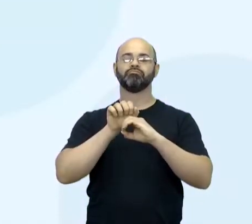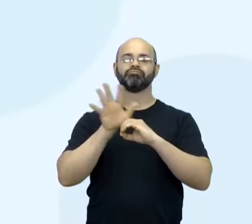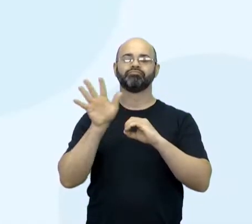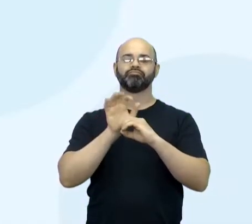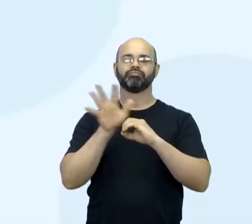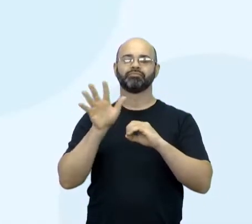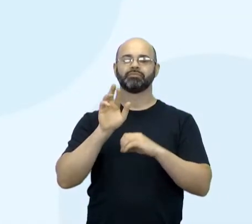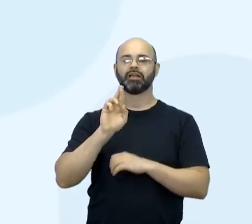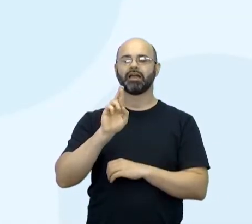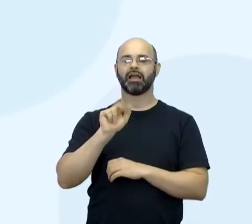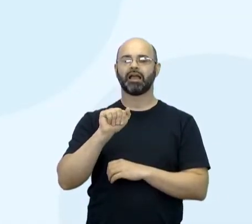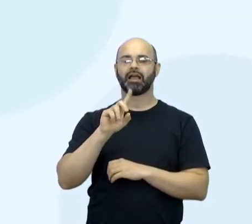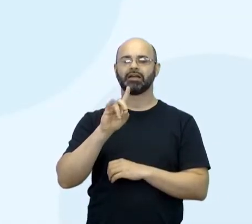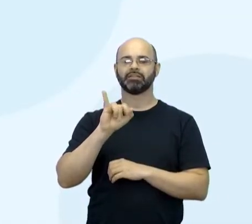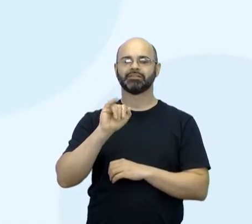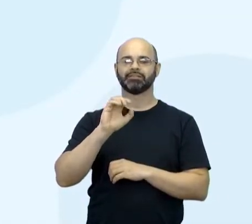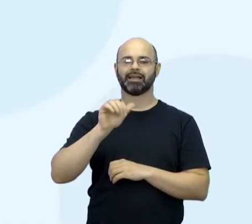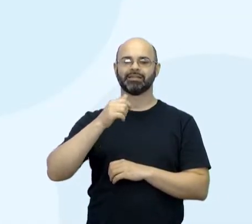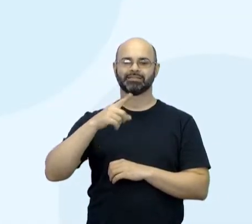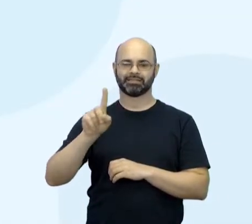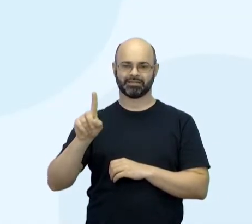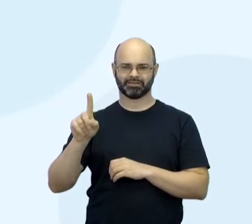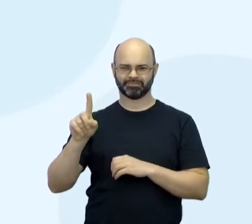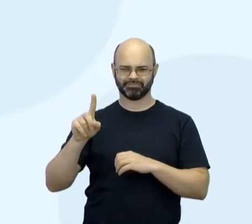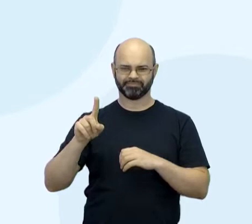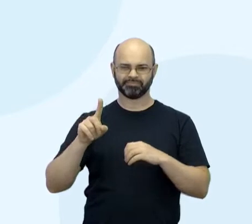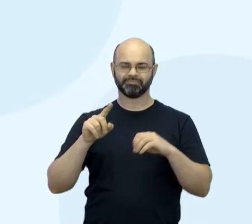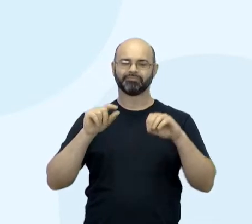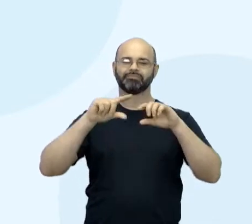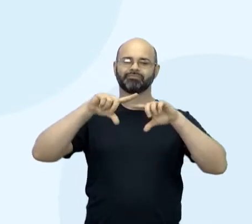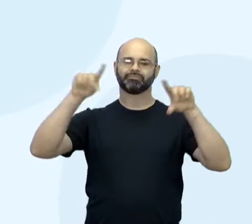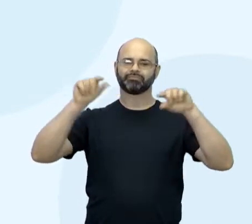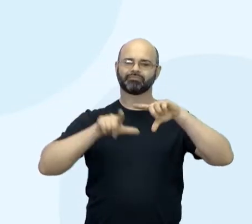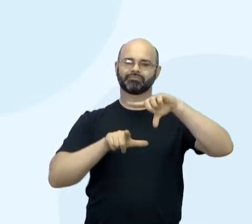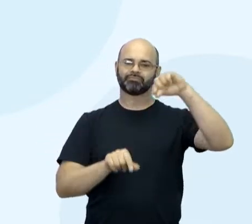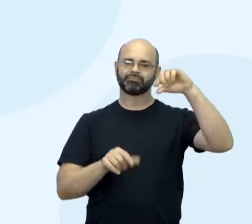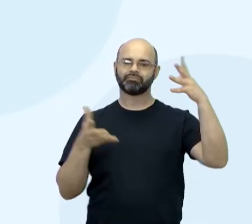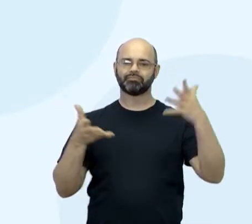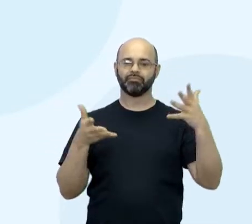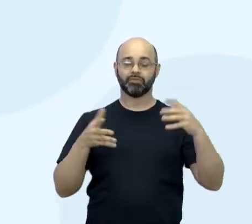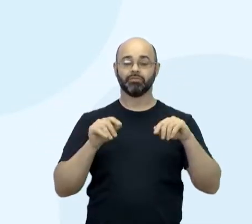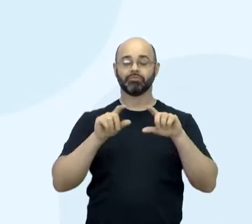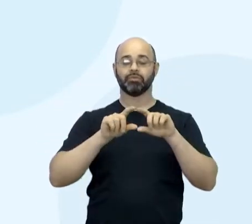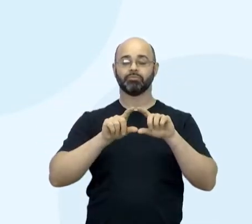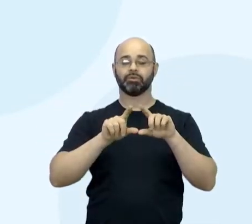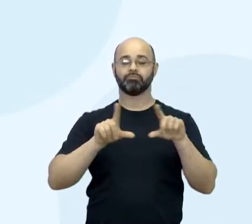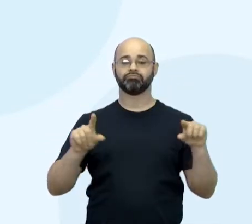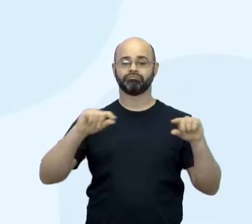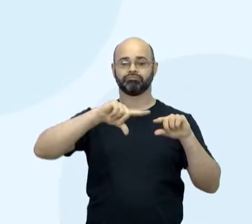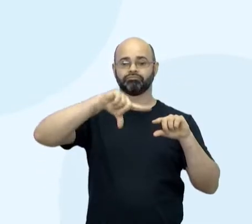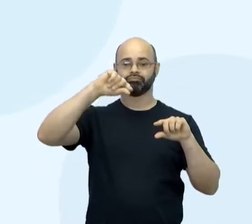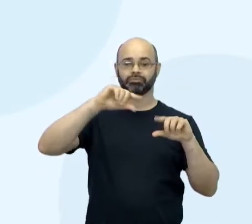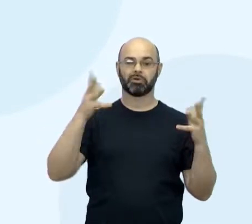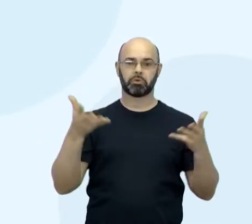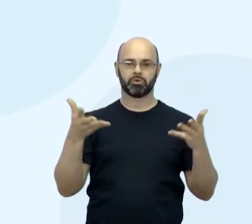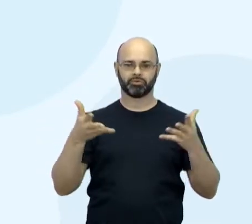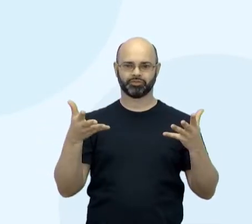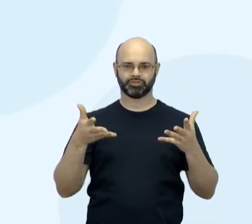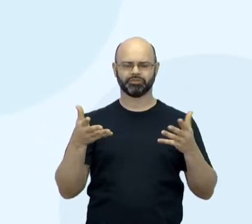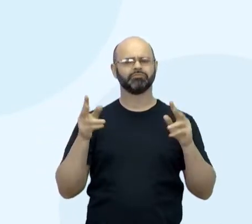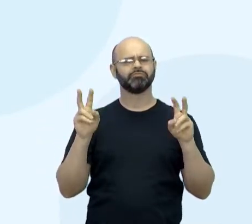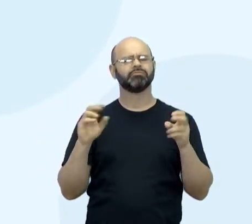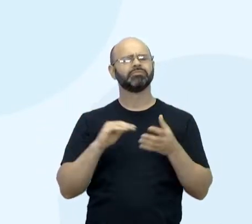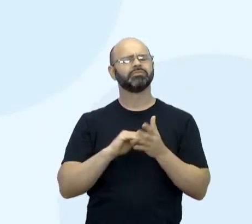eletromagnética. Já falamos de ondas eletromagnéticas e hoje vamos falar da radiação eletromagnética. E o objetivo de hoje é entender o